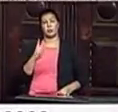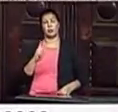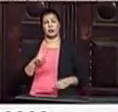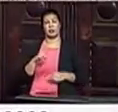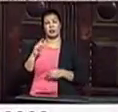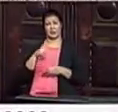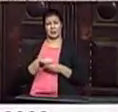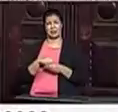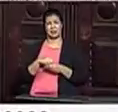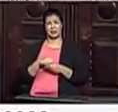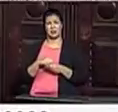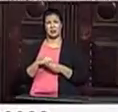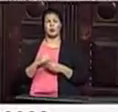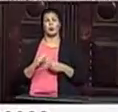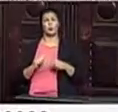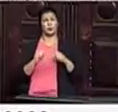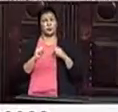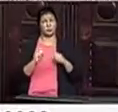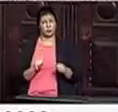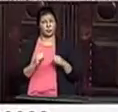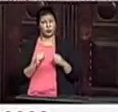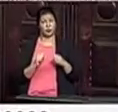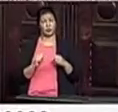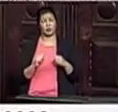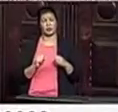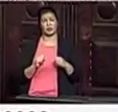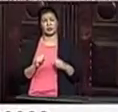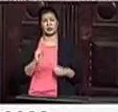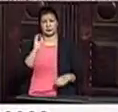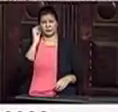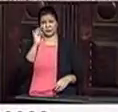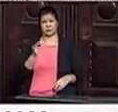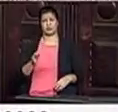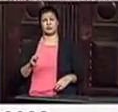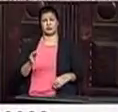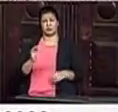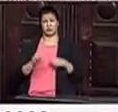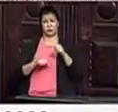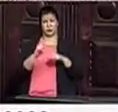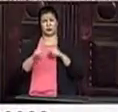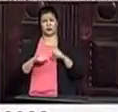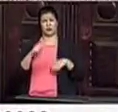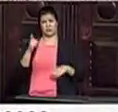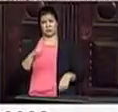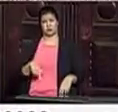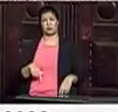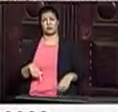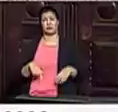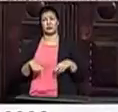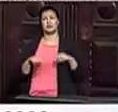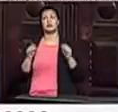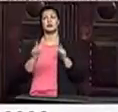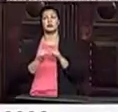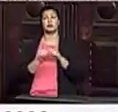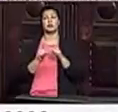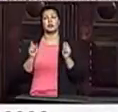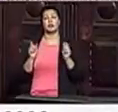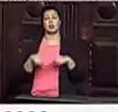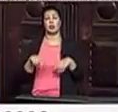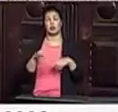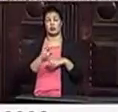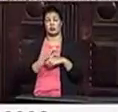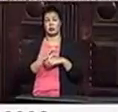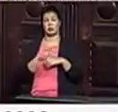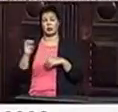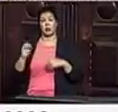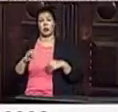das eleições com maior potencial de renovação, tanto no nível estadual quanto no nível federal, por todos os